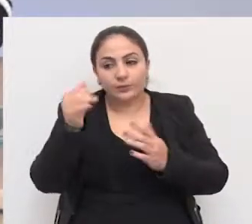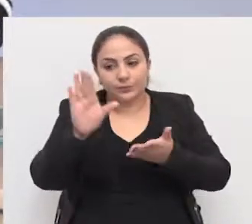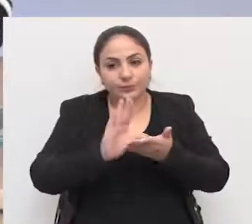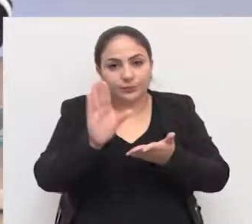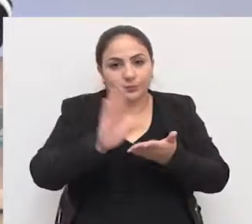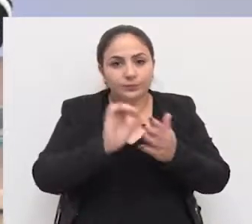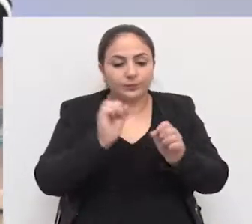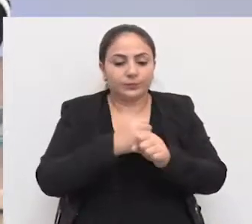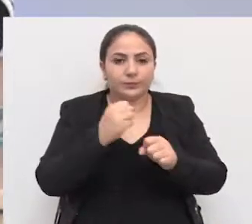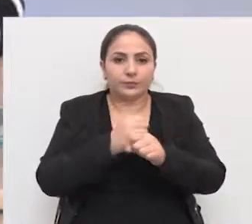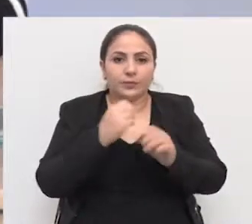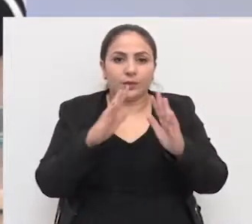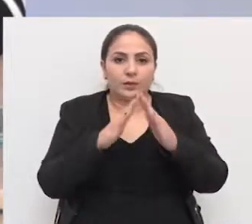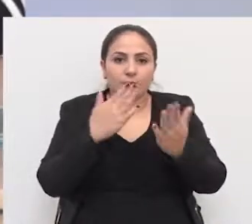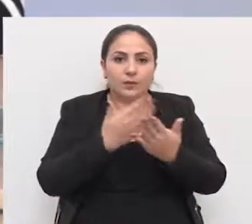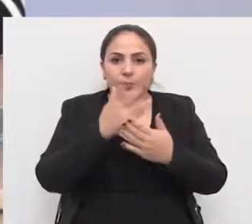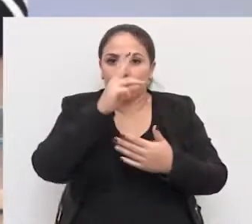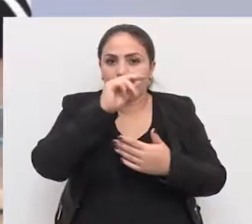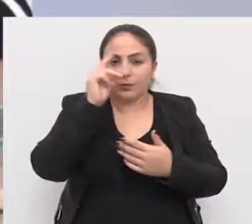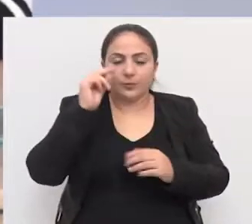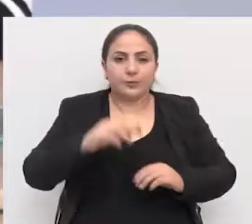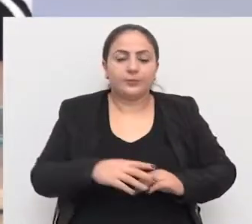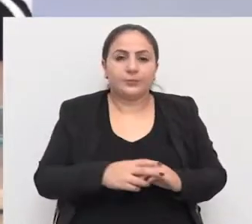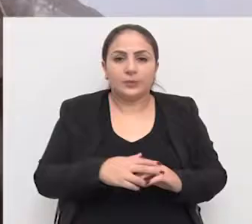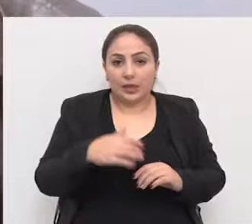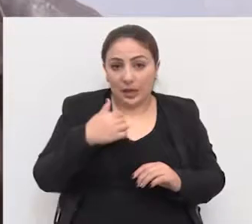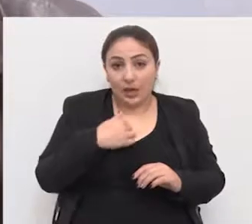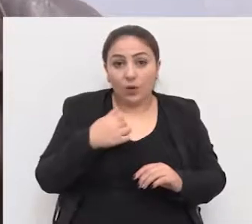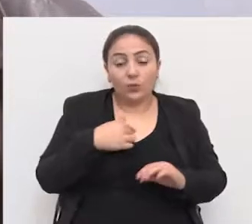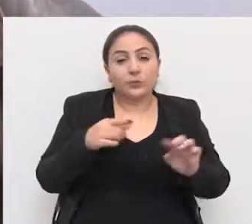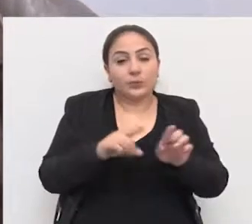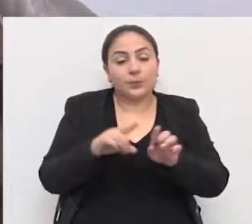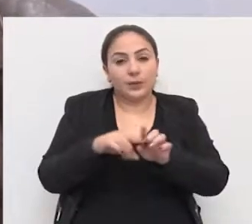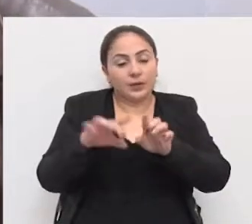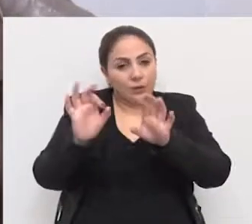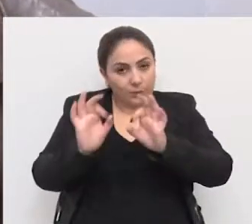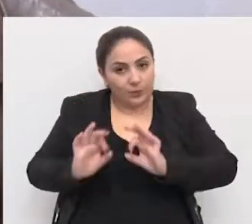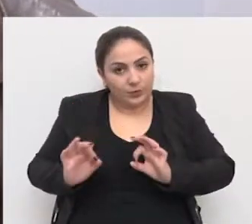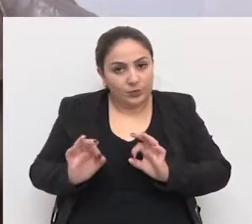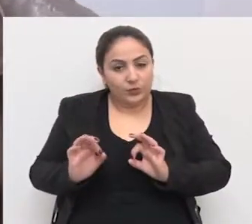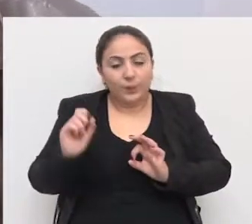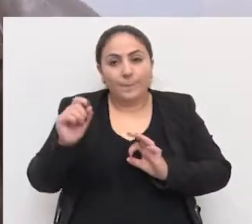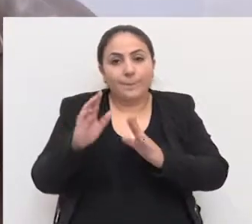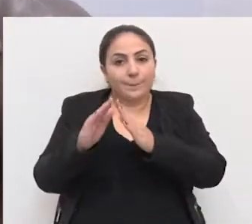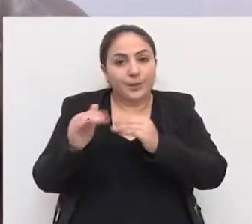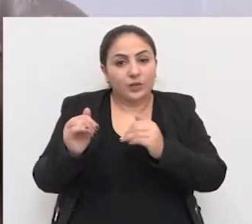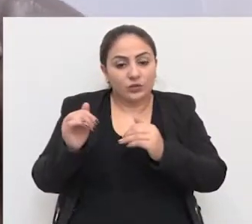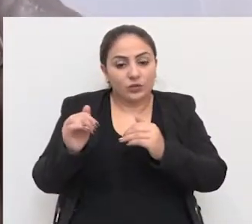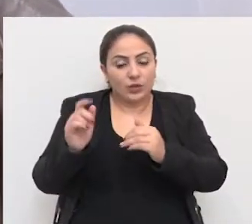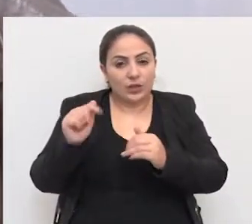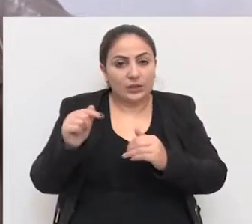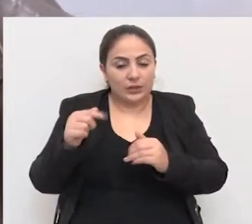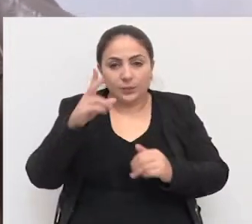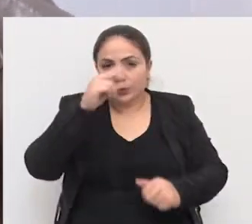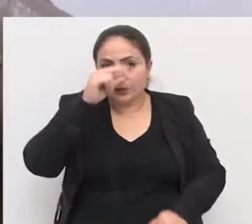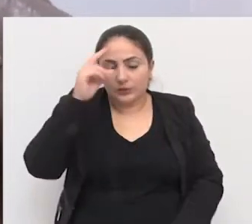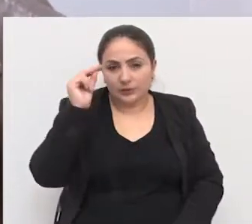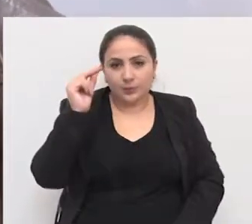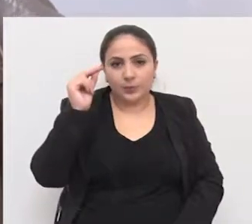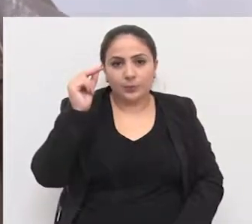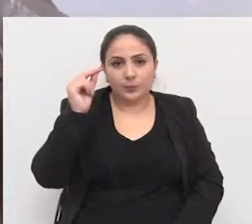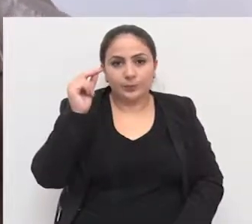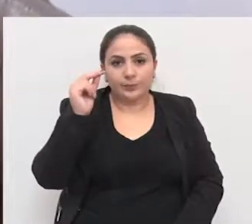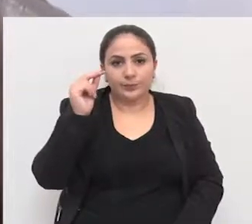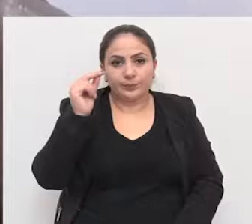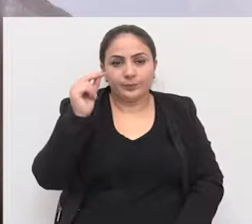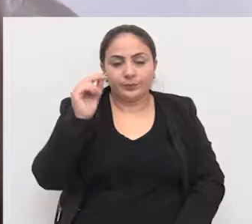verba para a construção de uma escola municipal. Eu entrei também com um projeto pedindo aqui para o Poder